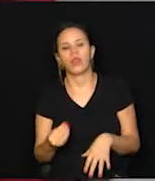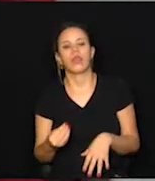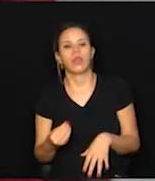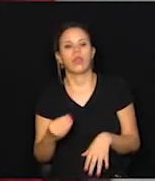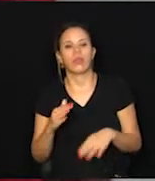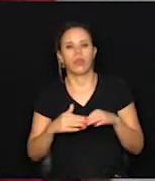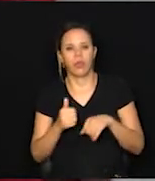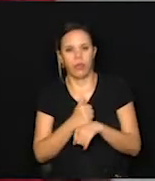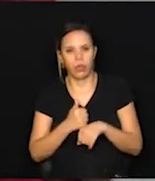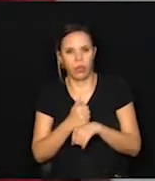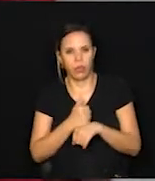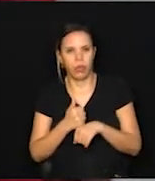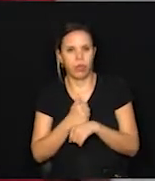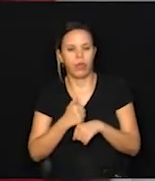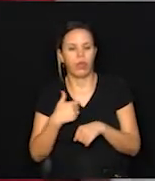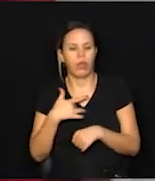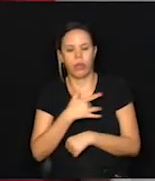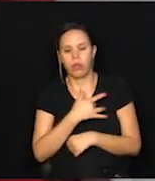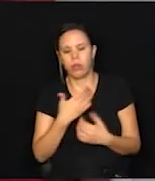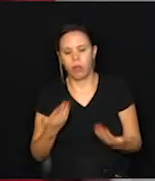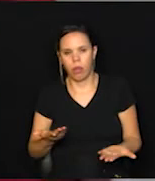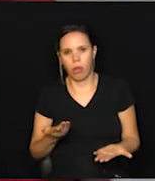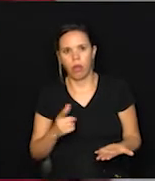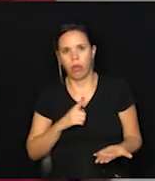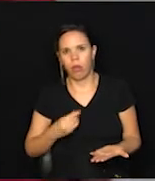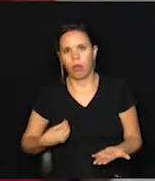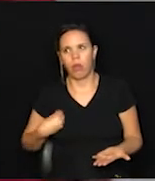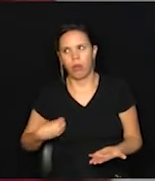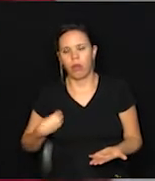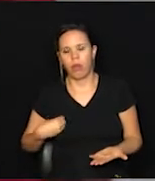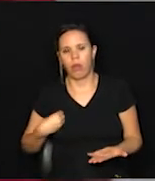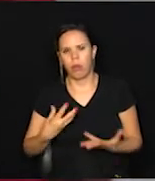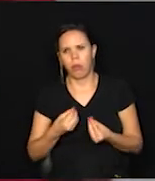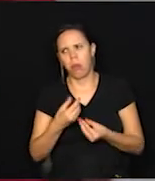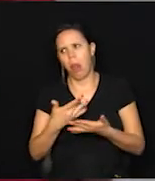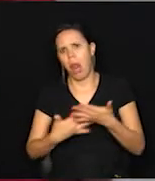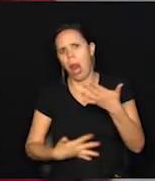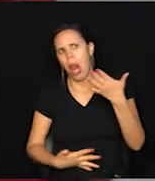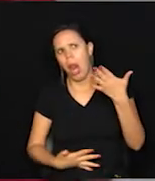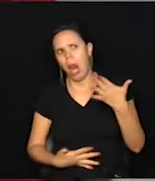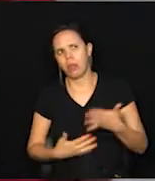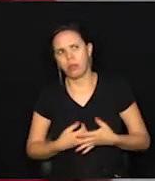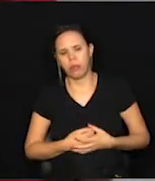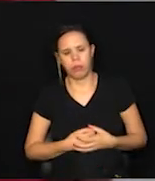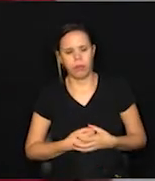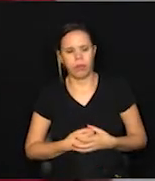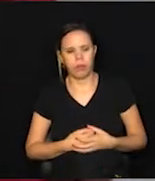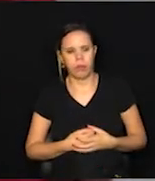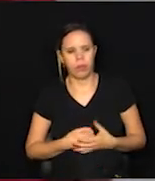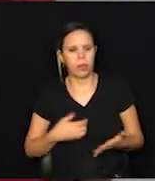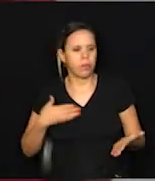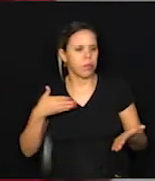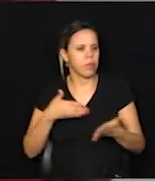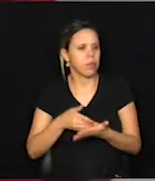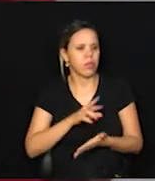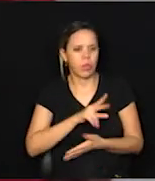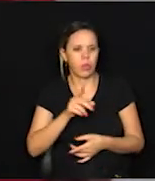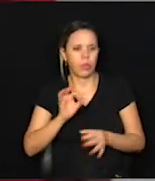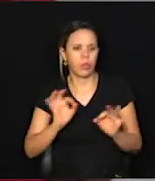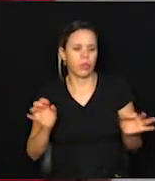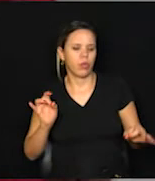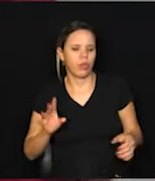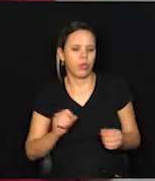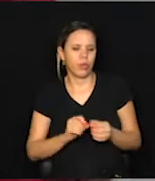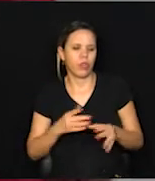frente. Então, assim, veja que existe muita coisa implicada que não é simplesmente fazer